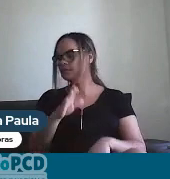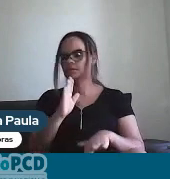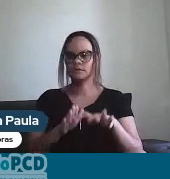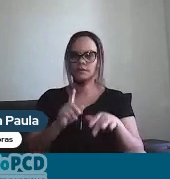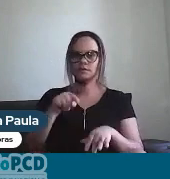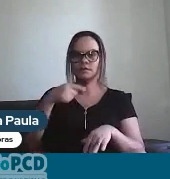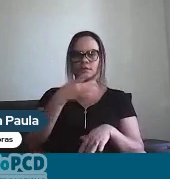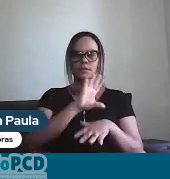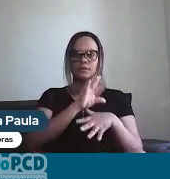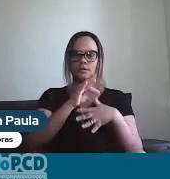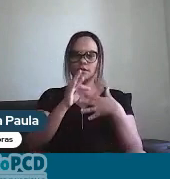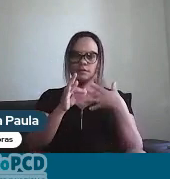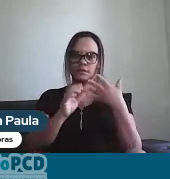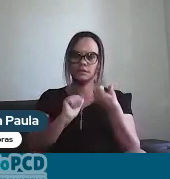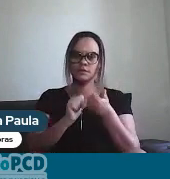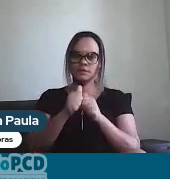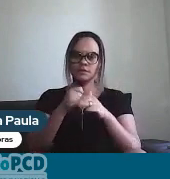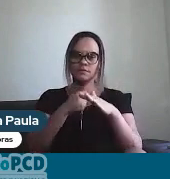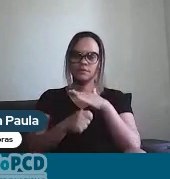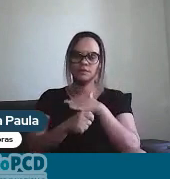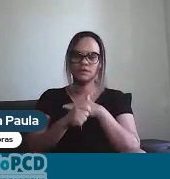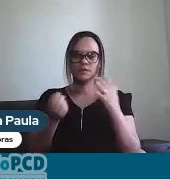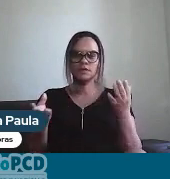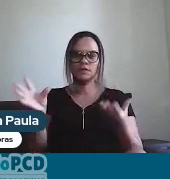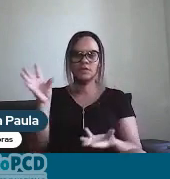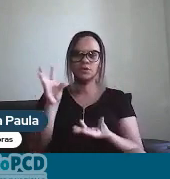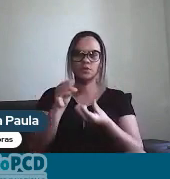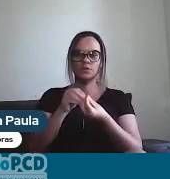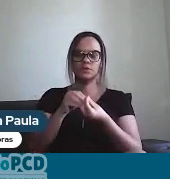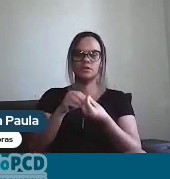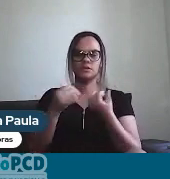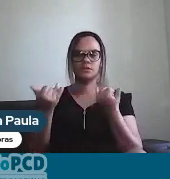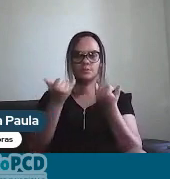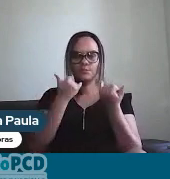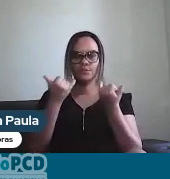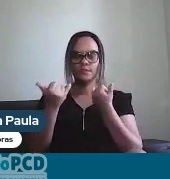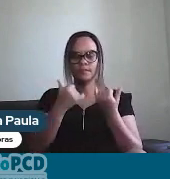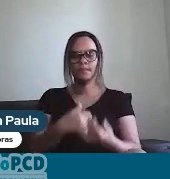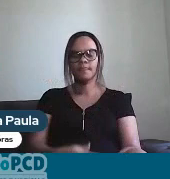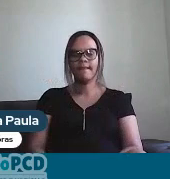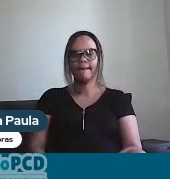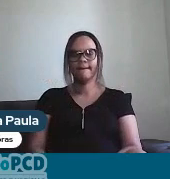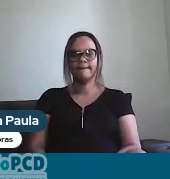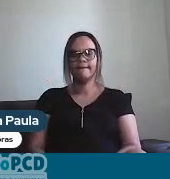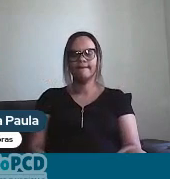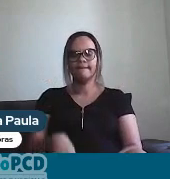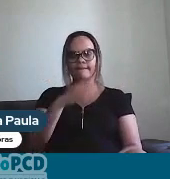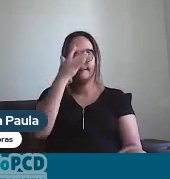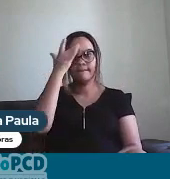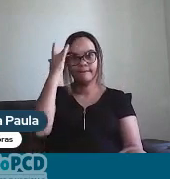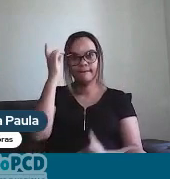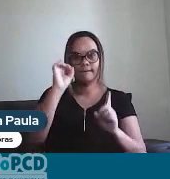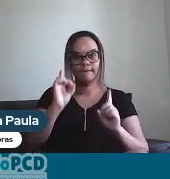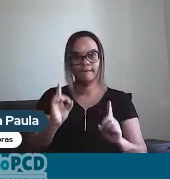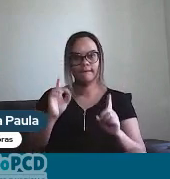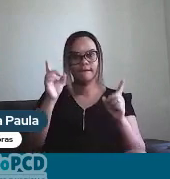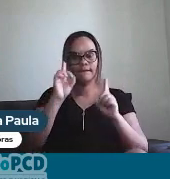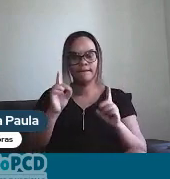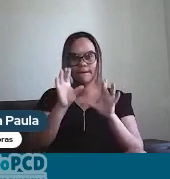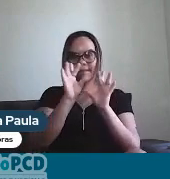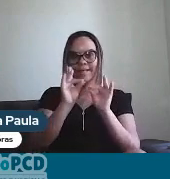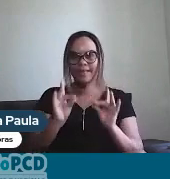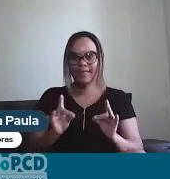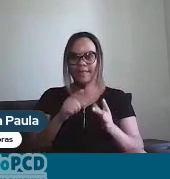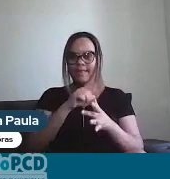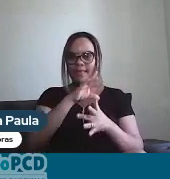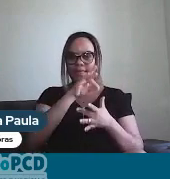outros critérios dos benefícios, eles vão complementar essa informação, né? Mas a deficiência, ela vai ter o mesmo critério para todas